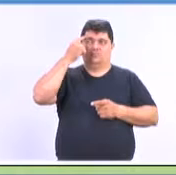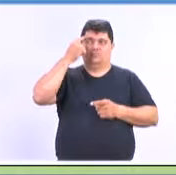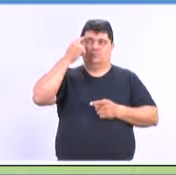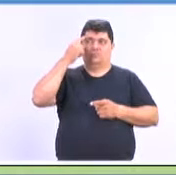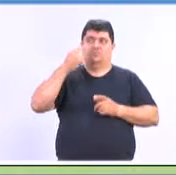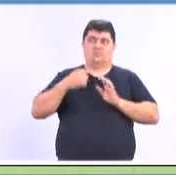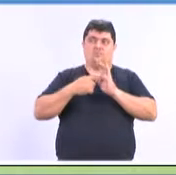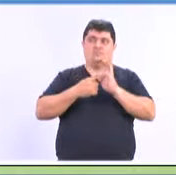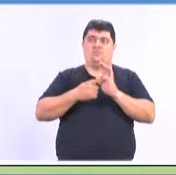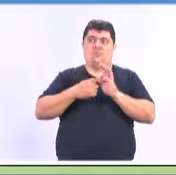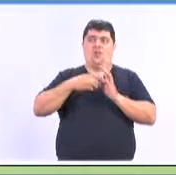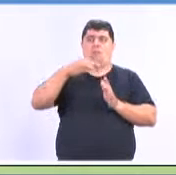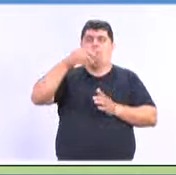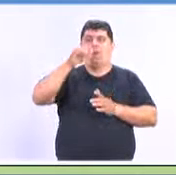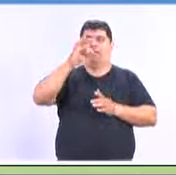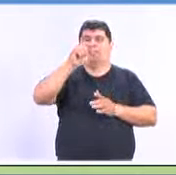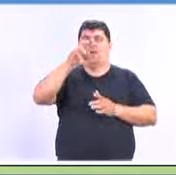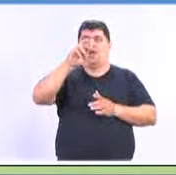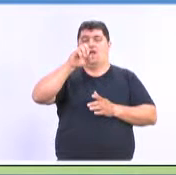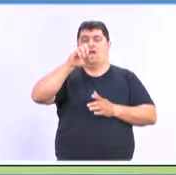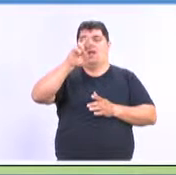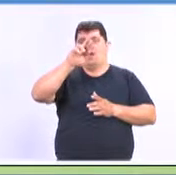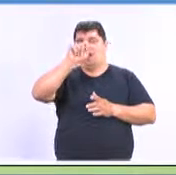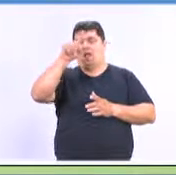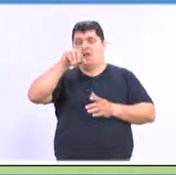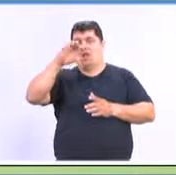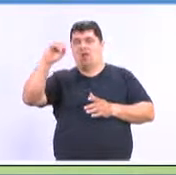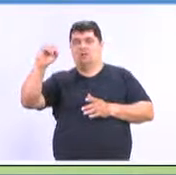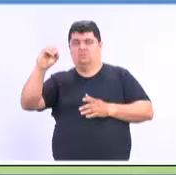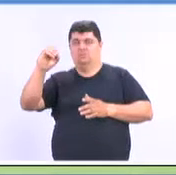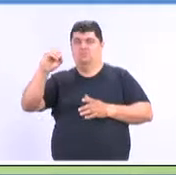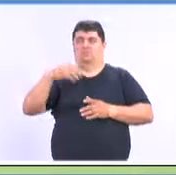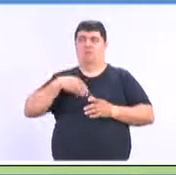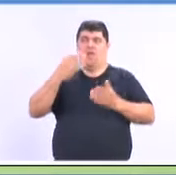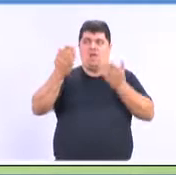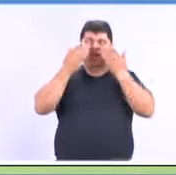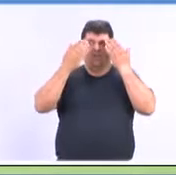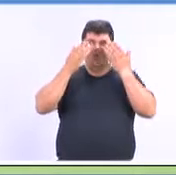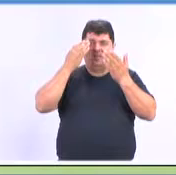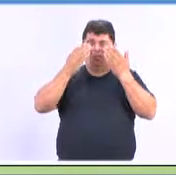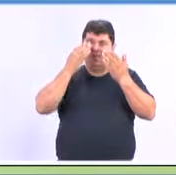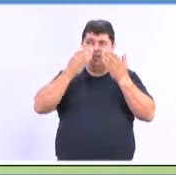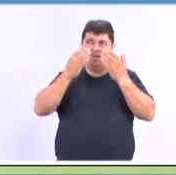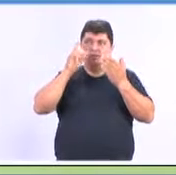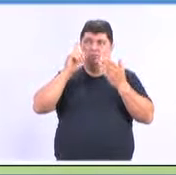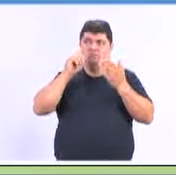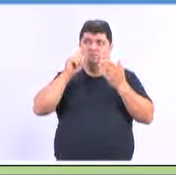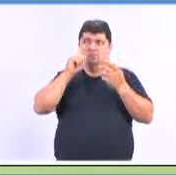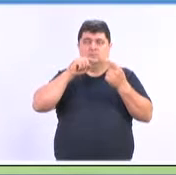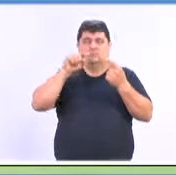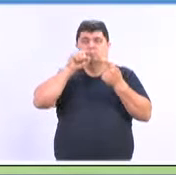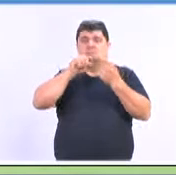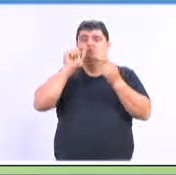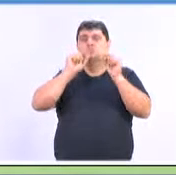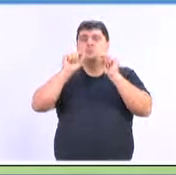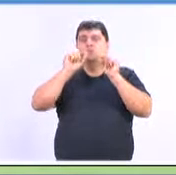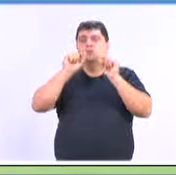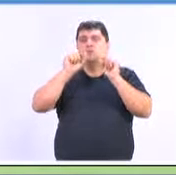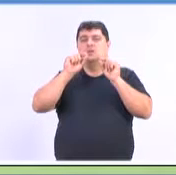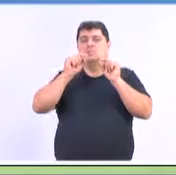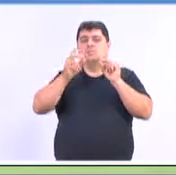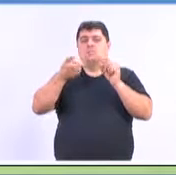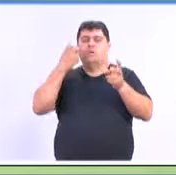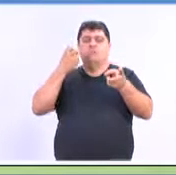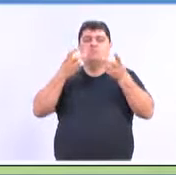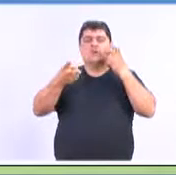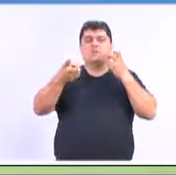trazer esse conceito do Matarazzo, que ele diz assim: análise das demonstrações contábeis, objetivo extrair